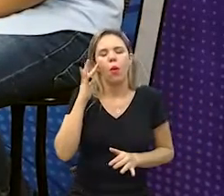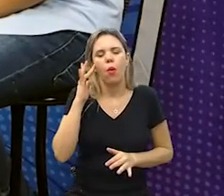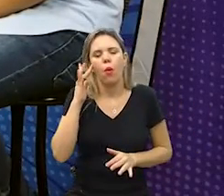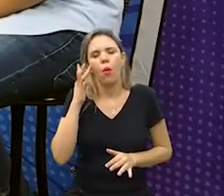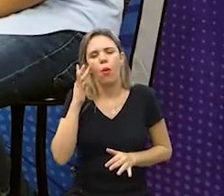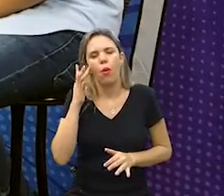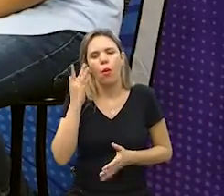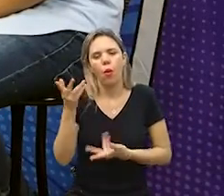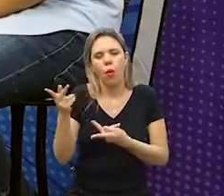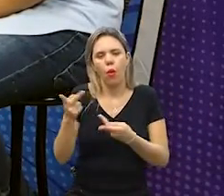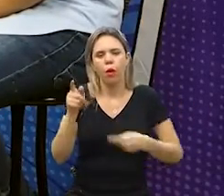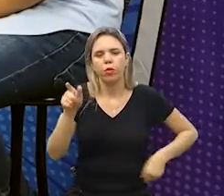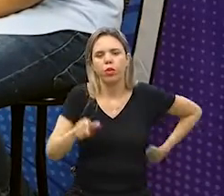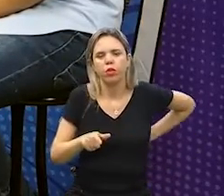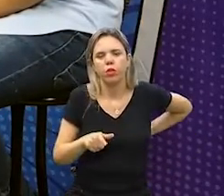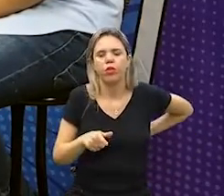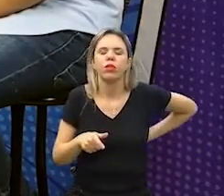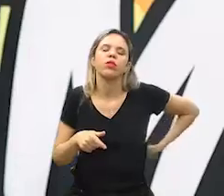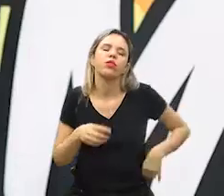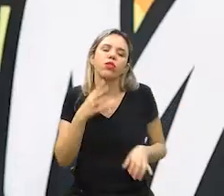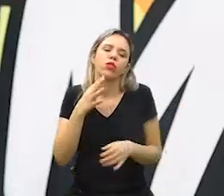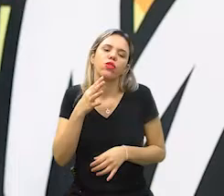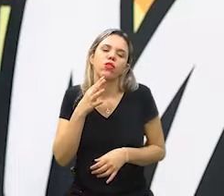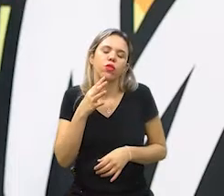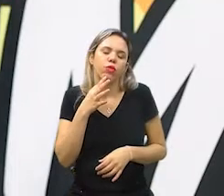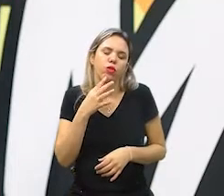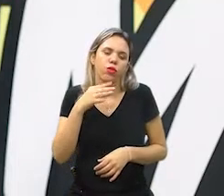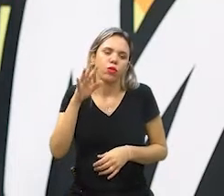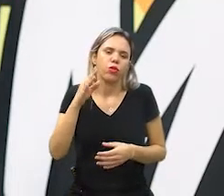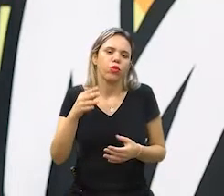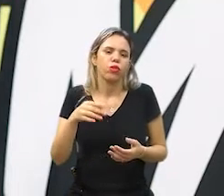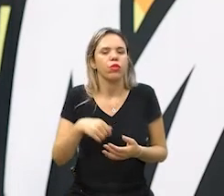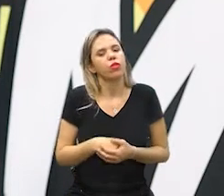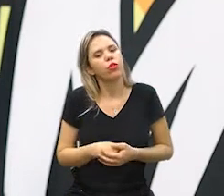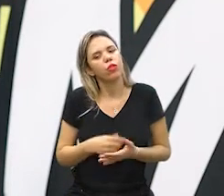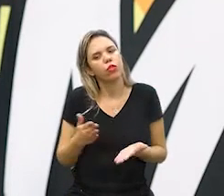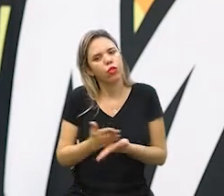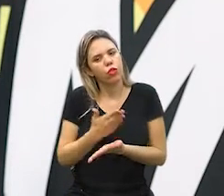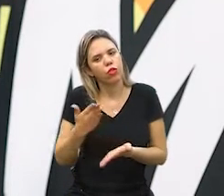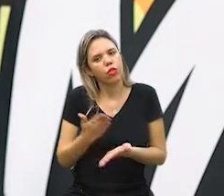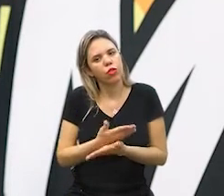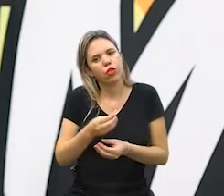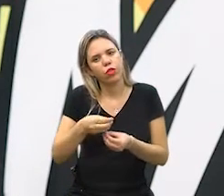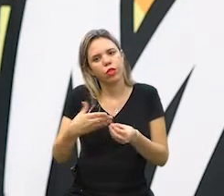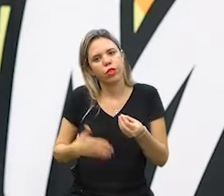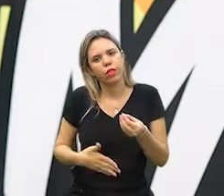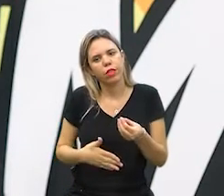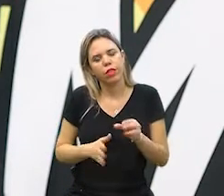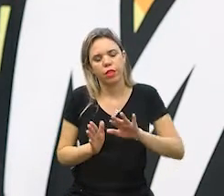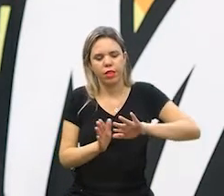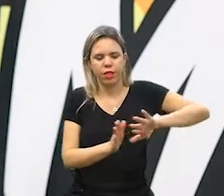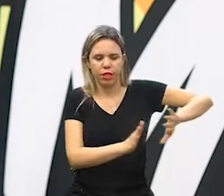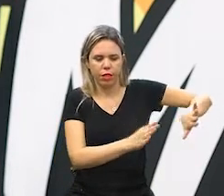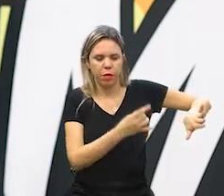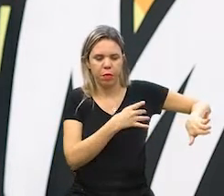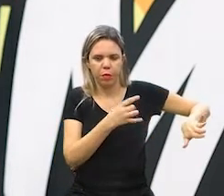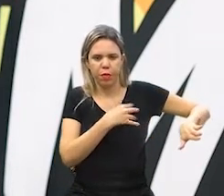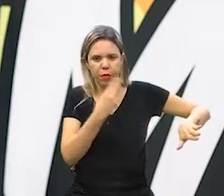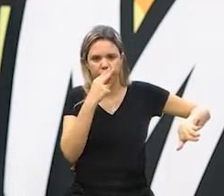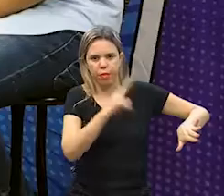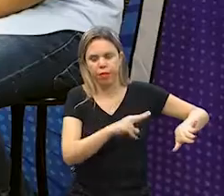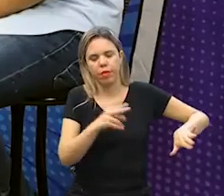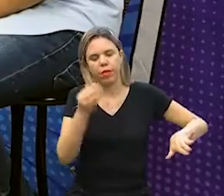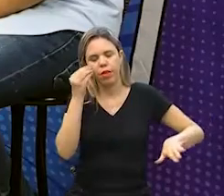que eu convido os leitores a conhecerem um pouco mais das obras, né? E deixarem um pouquinho o medo de lado